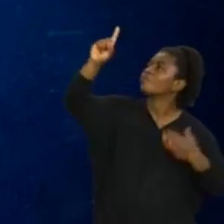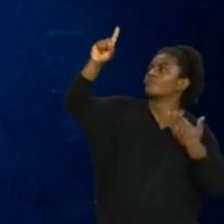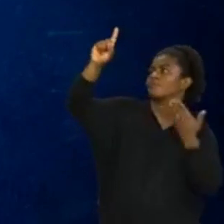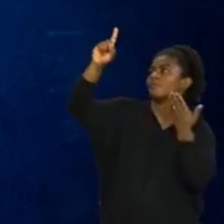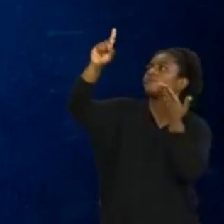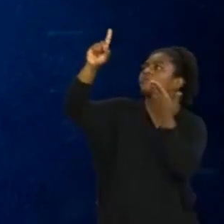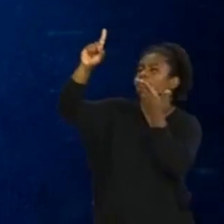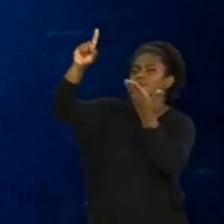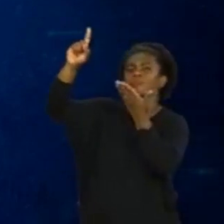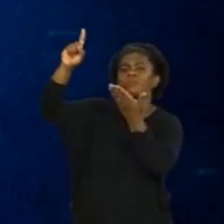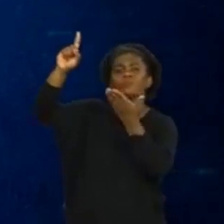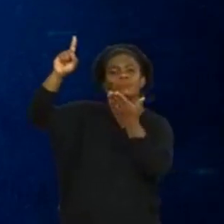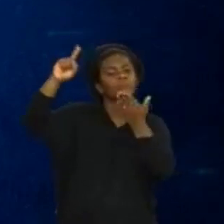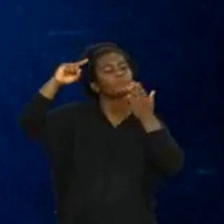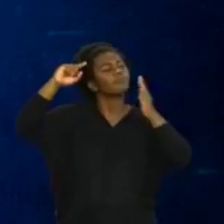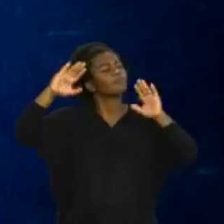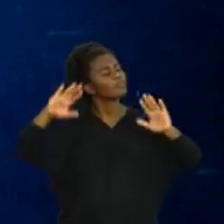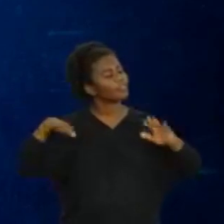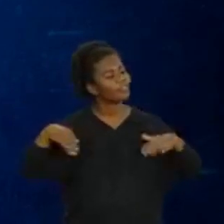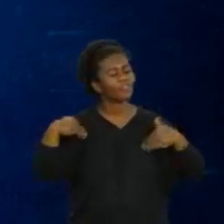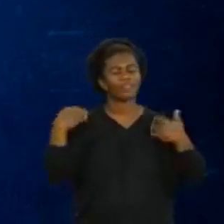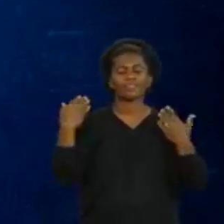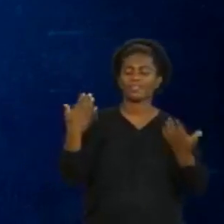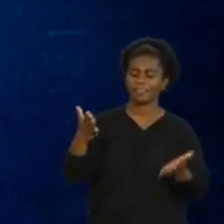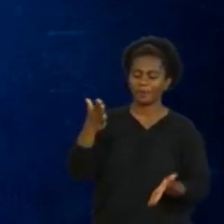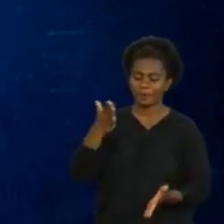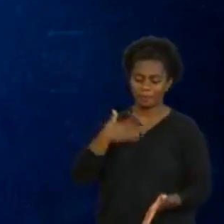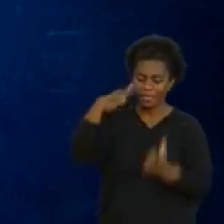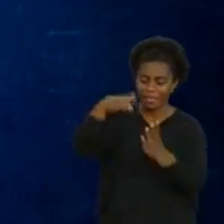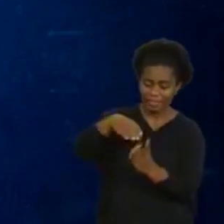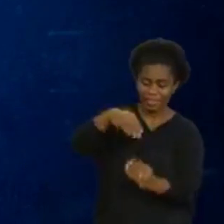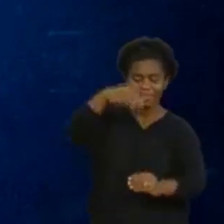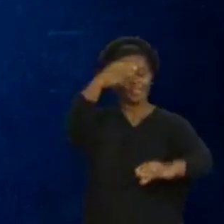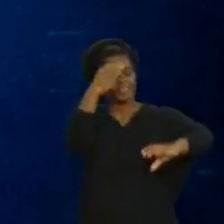quão grande és tu então minha alma.